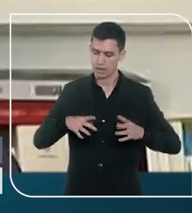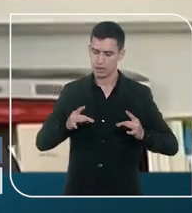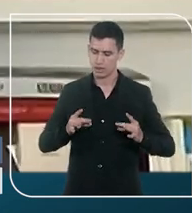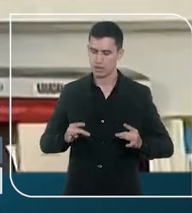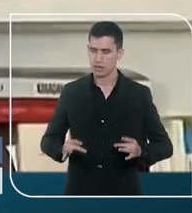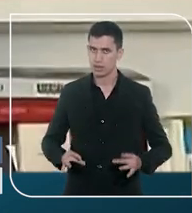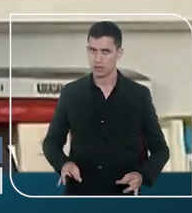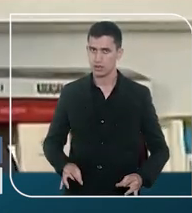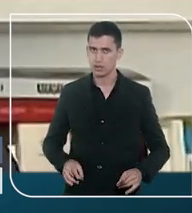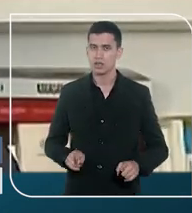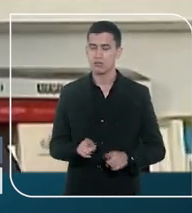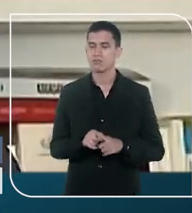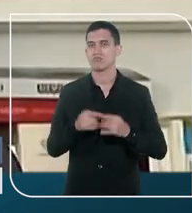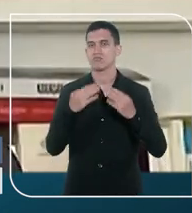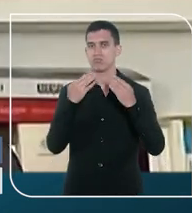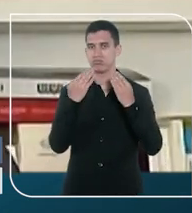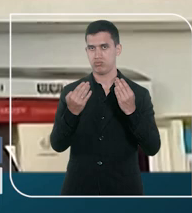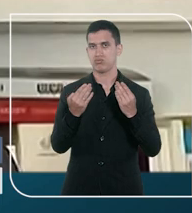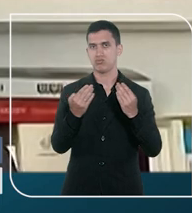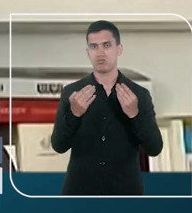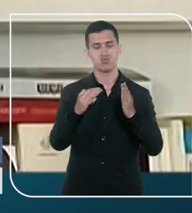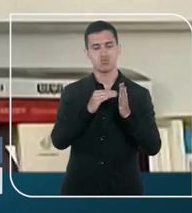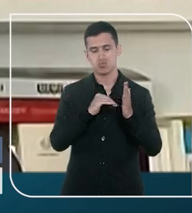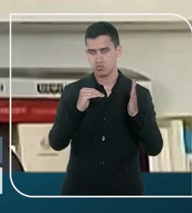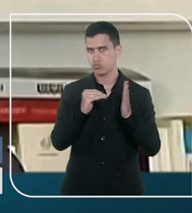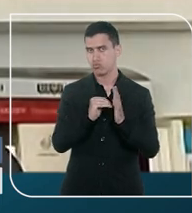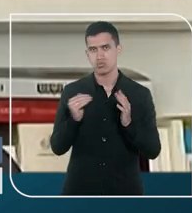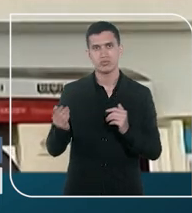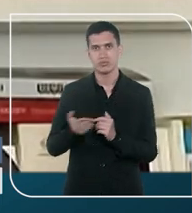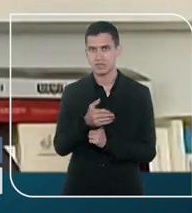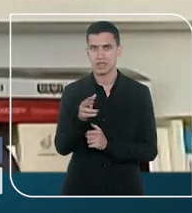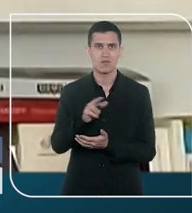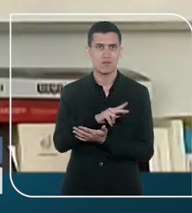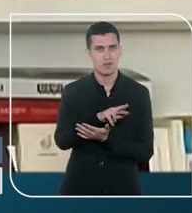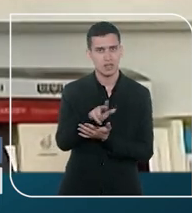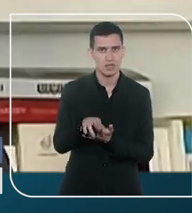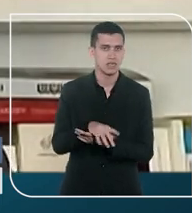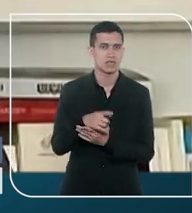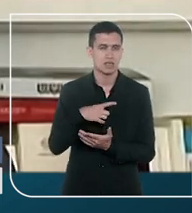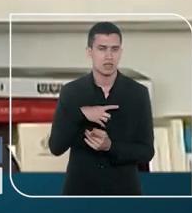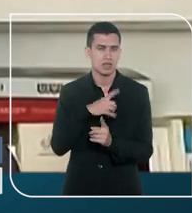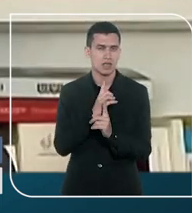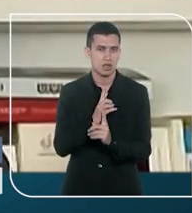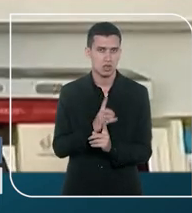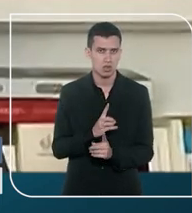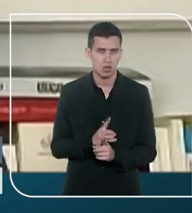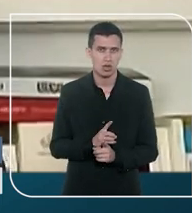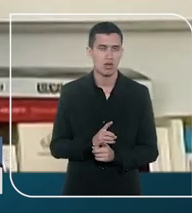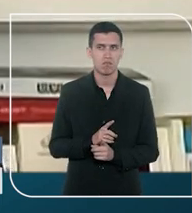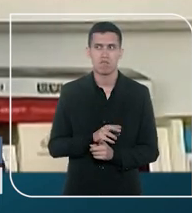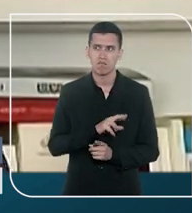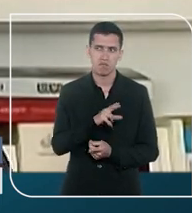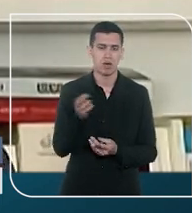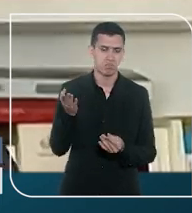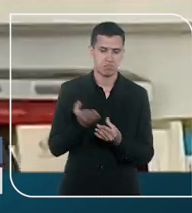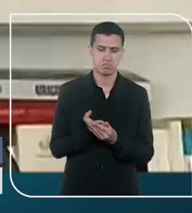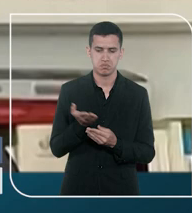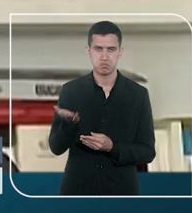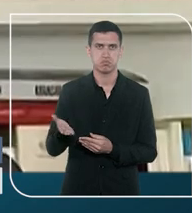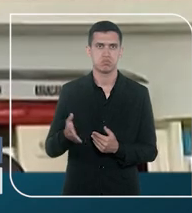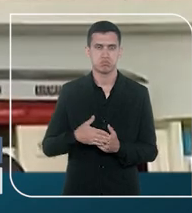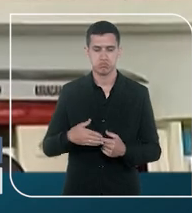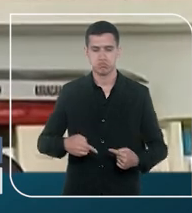detalhadas, que sejam expostas todas aquelas circunstâncias que identificam os casos que estão ali